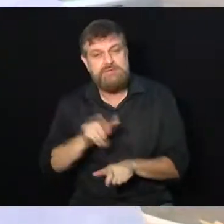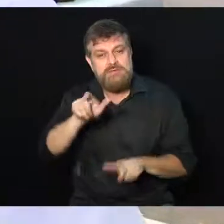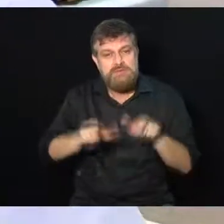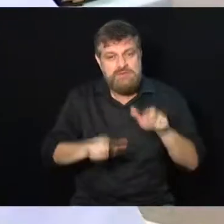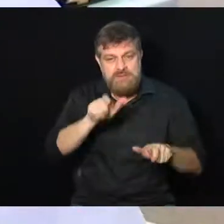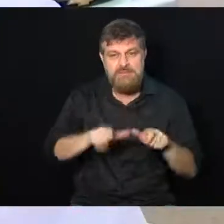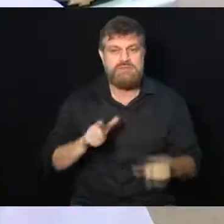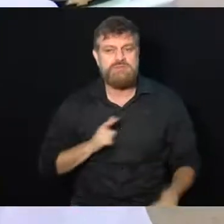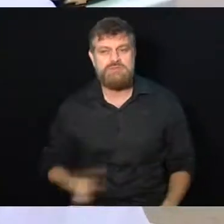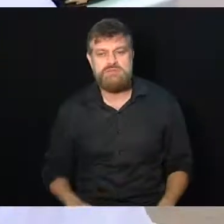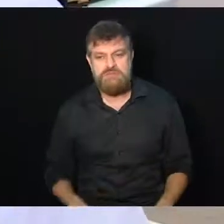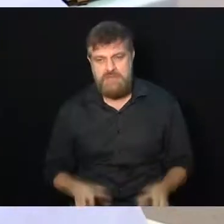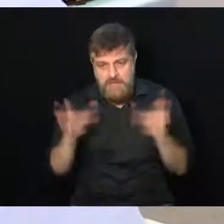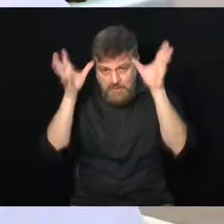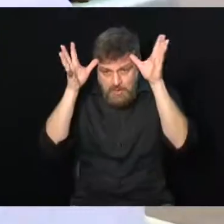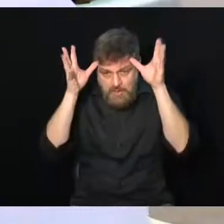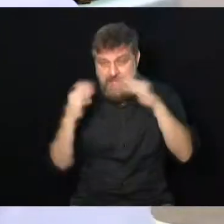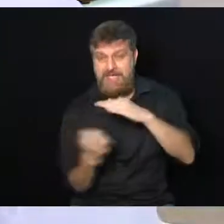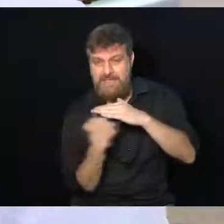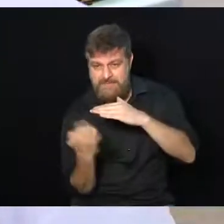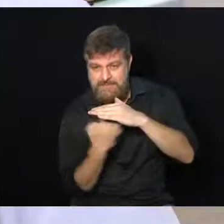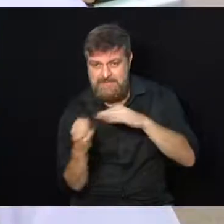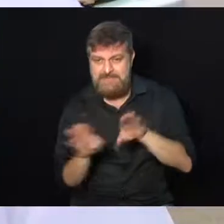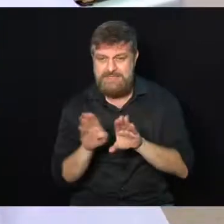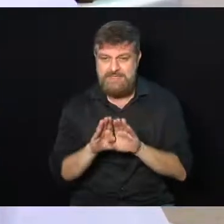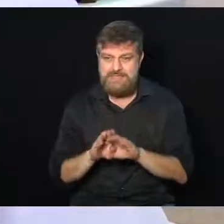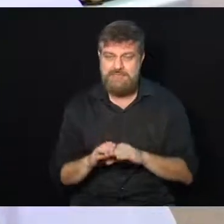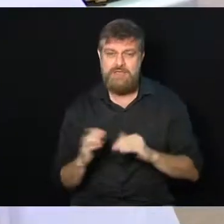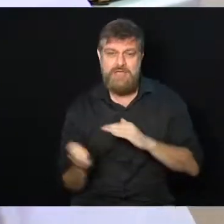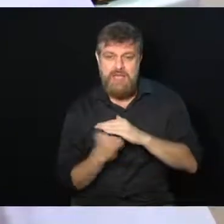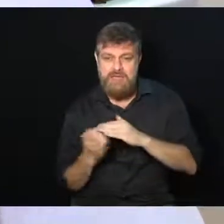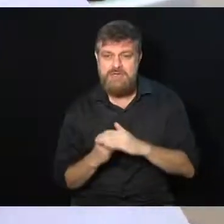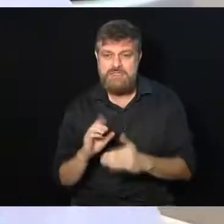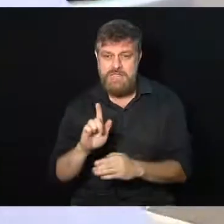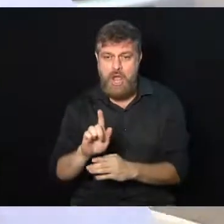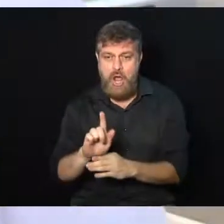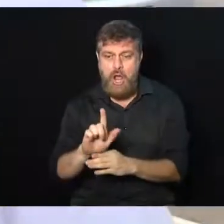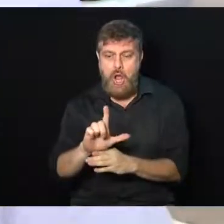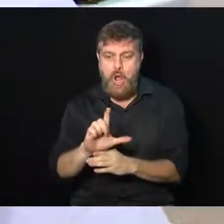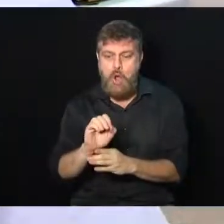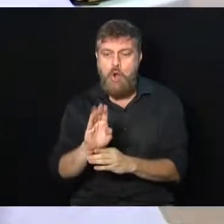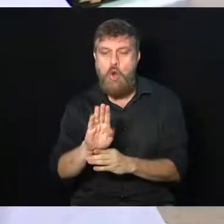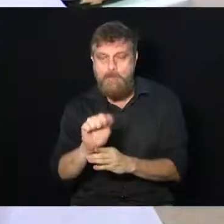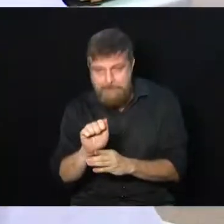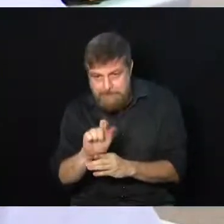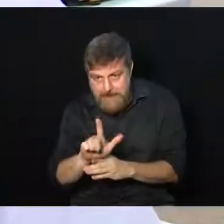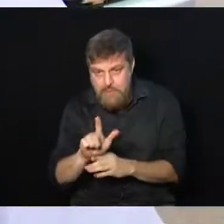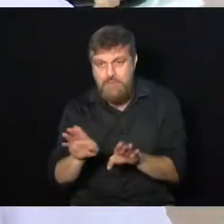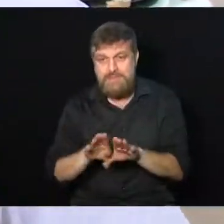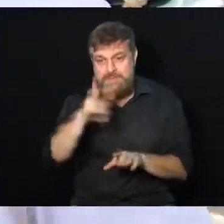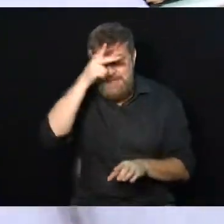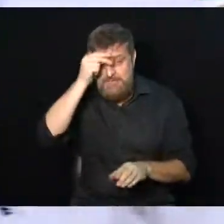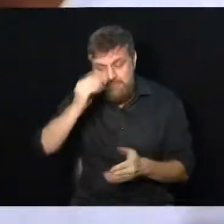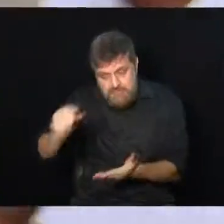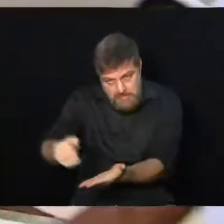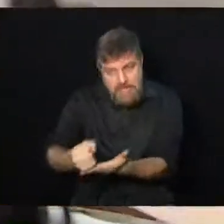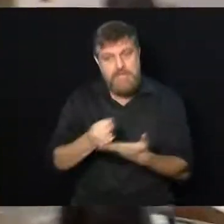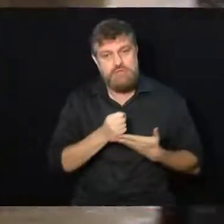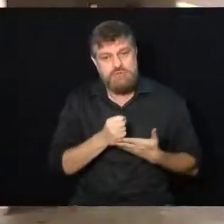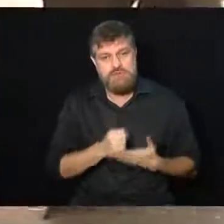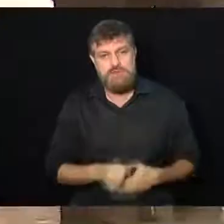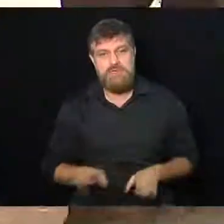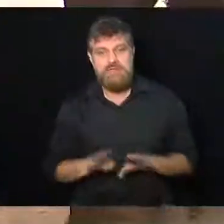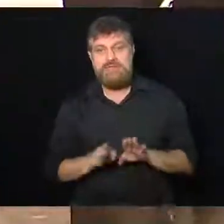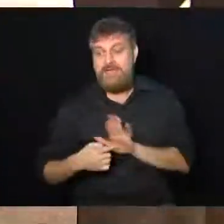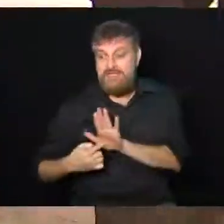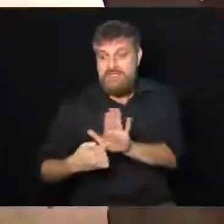John Deere, da Global e também do poder público, que nos ajuda muito nessa questão. Então tá bom, muito obrigado, porque tem mais